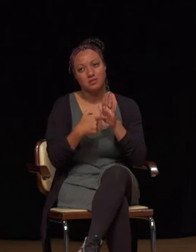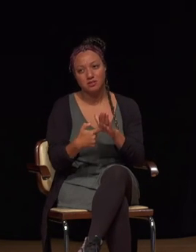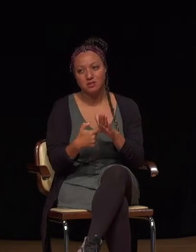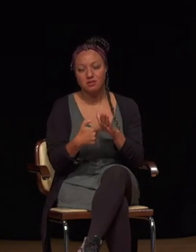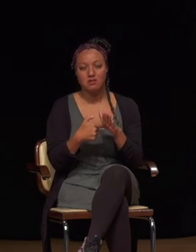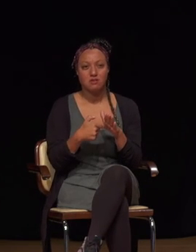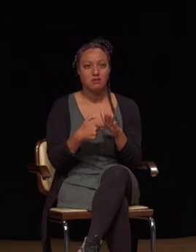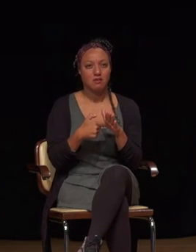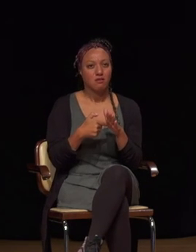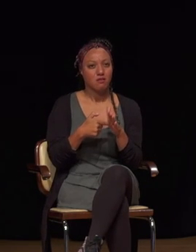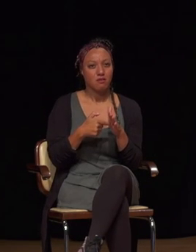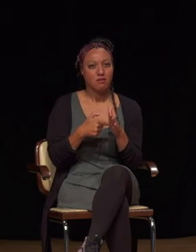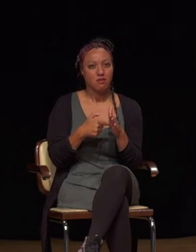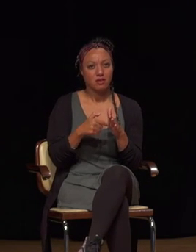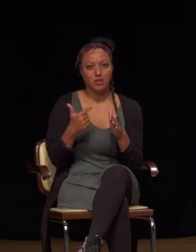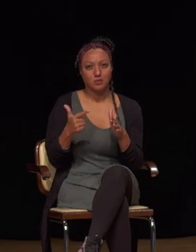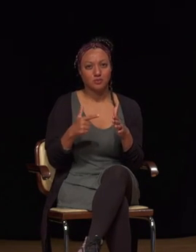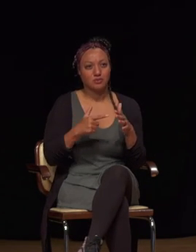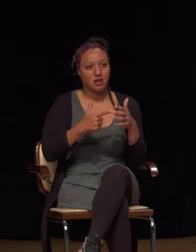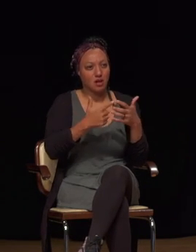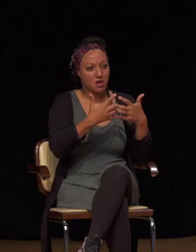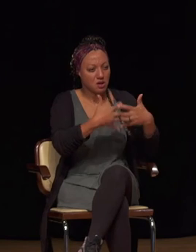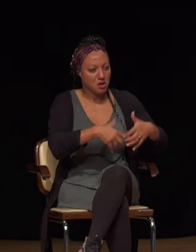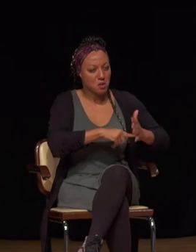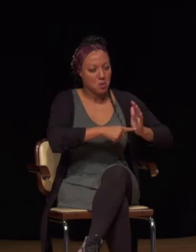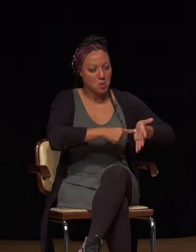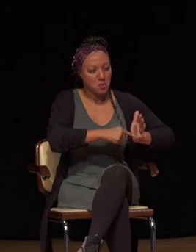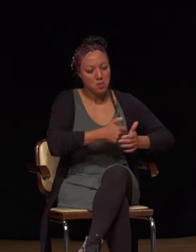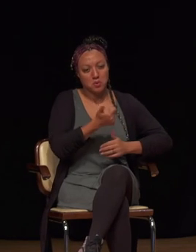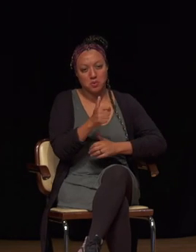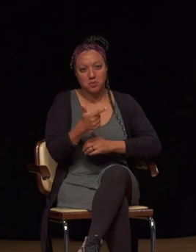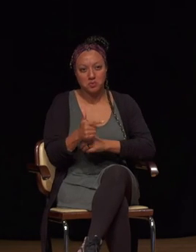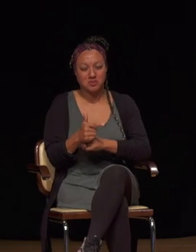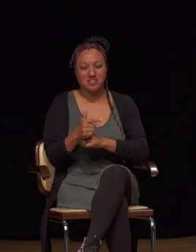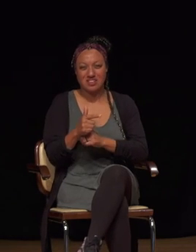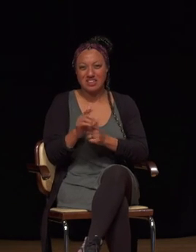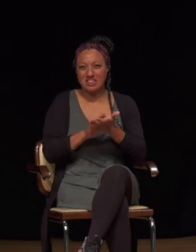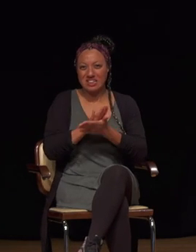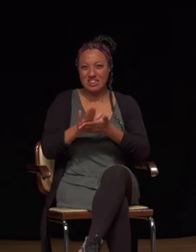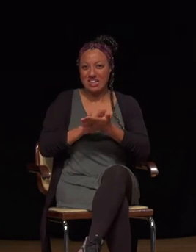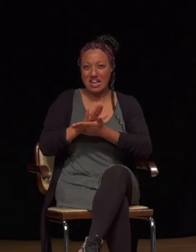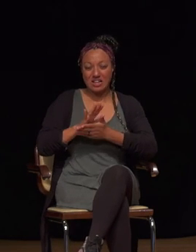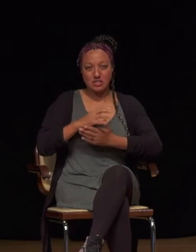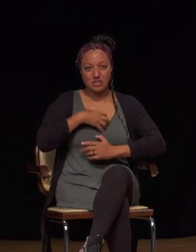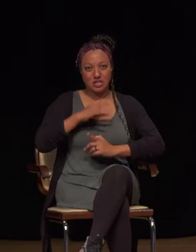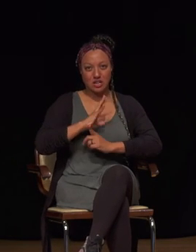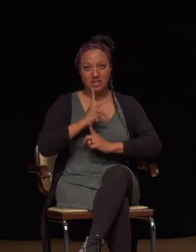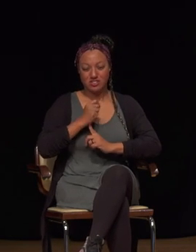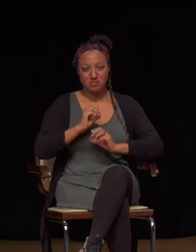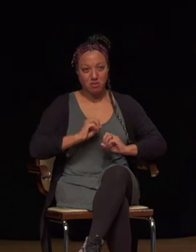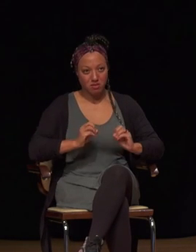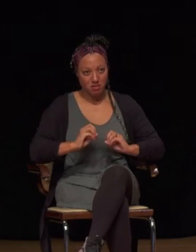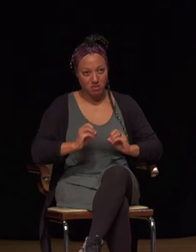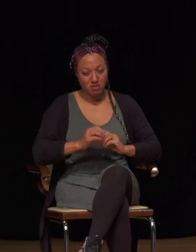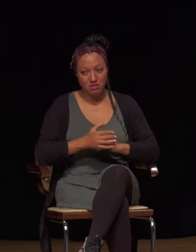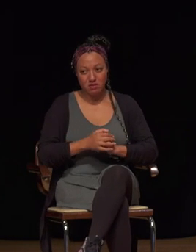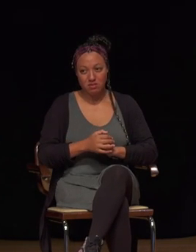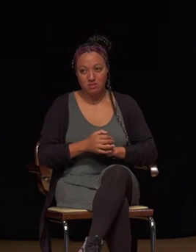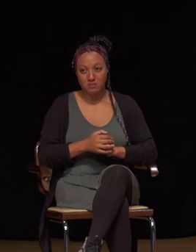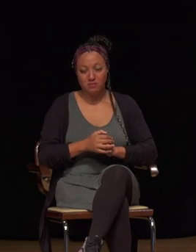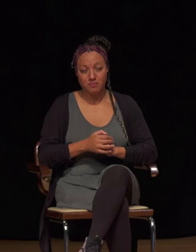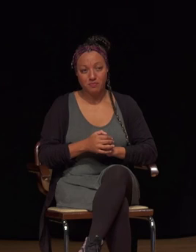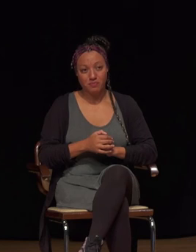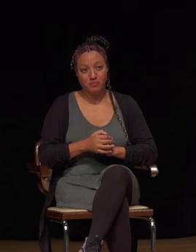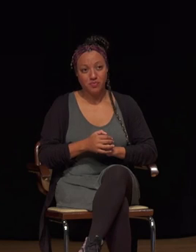trabalho sem engenh sem autoria sem ser nada de artístico e Ah um